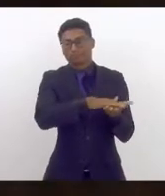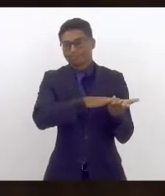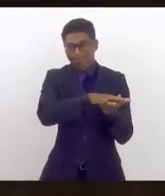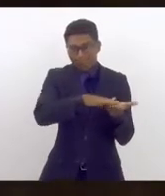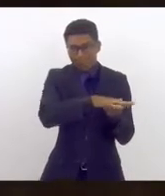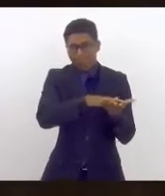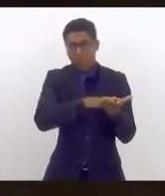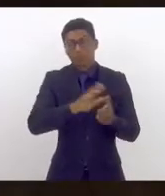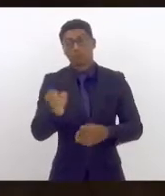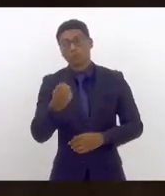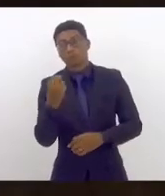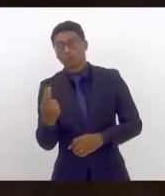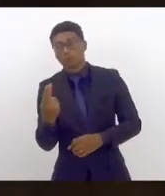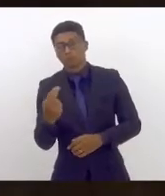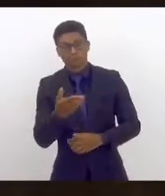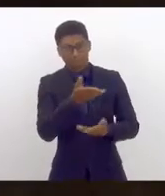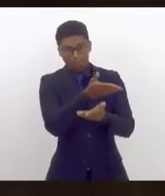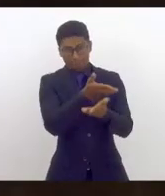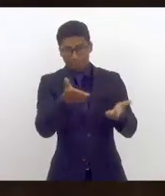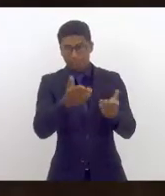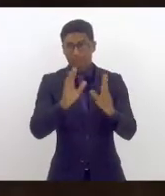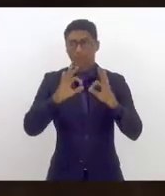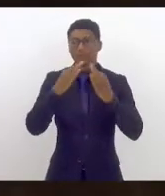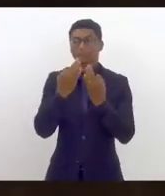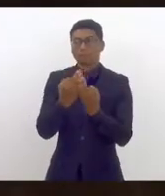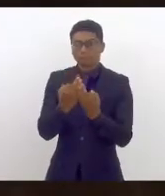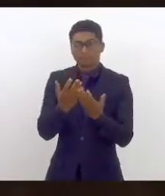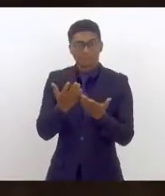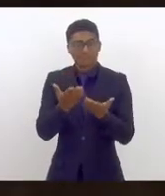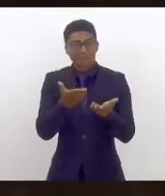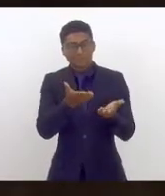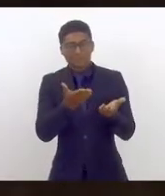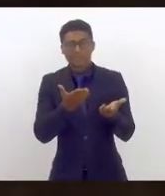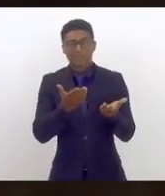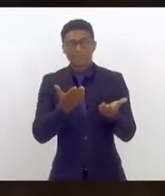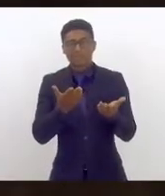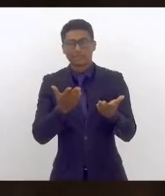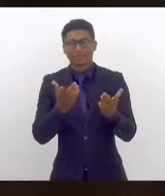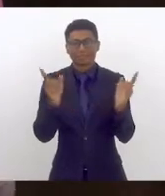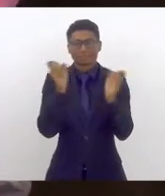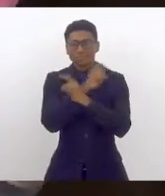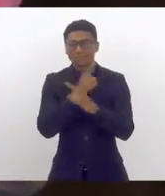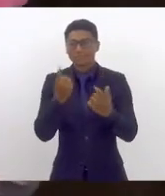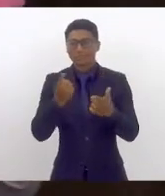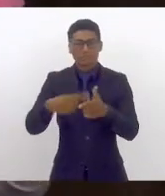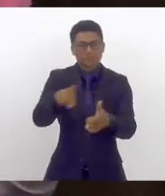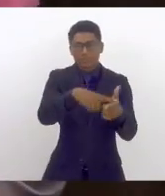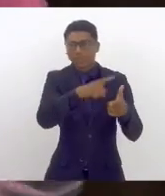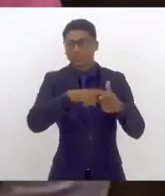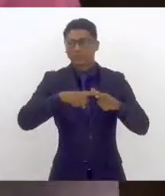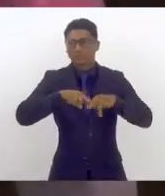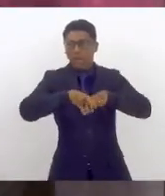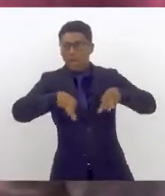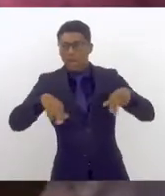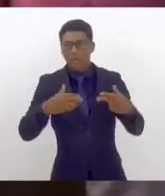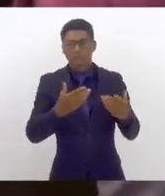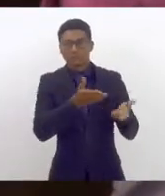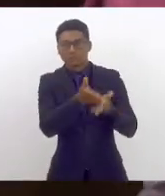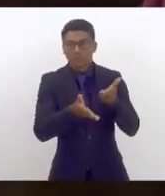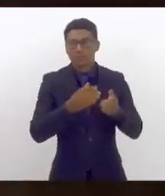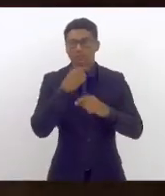em conjunções sócio familiares impeditivas de manutenção